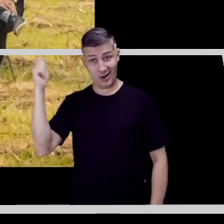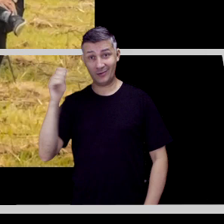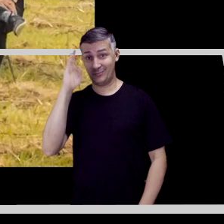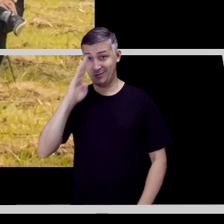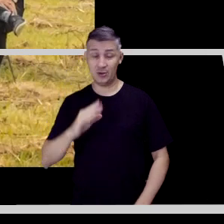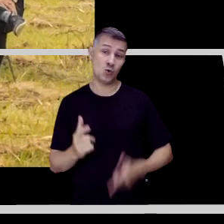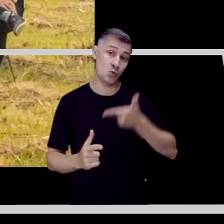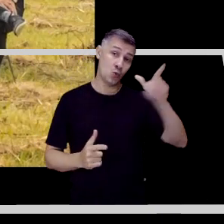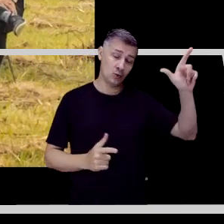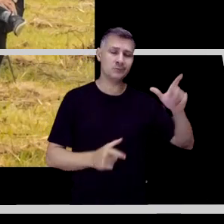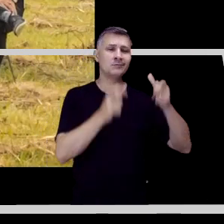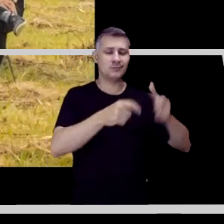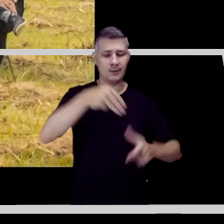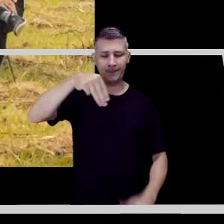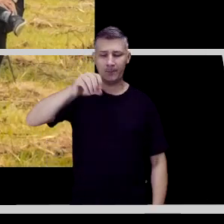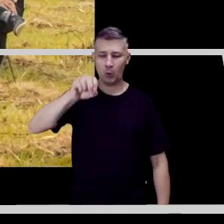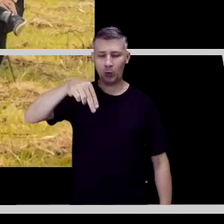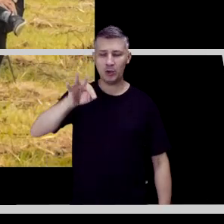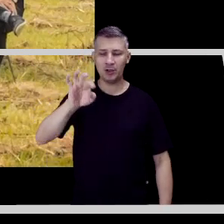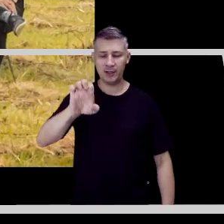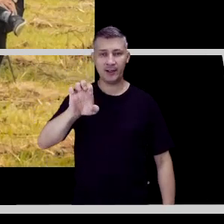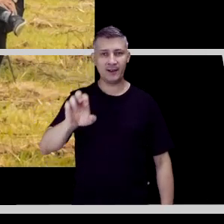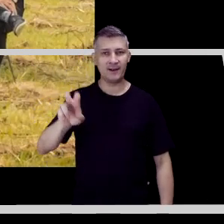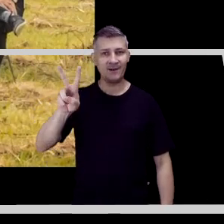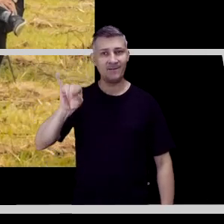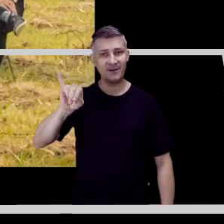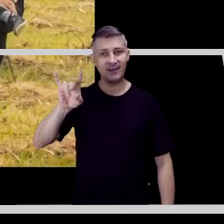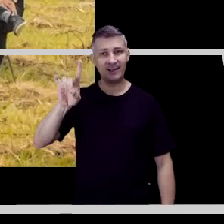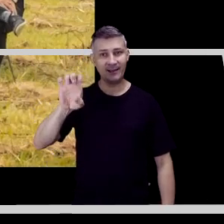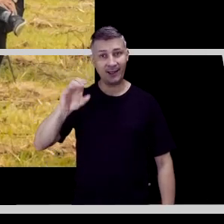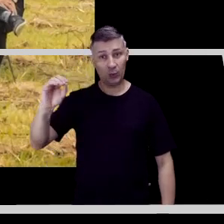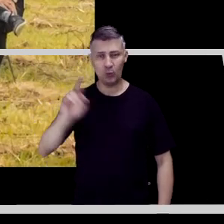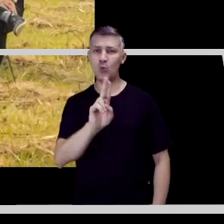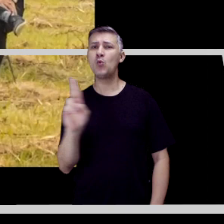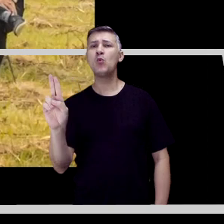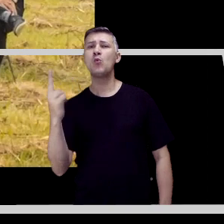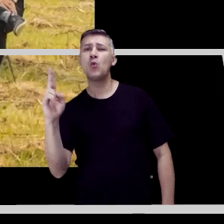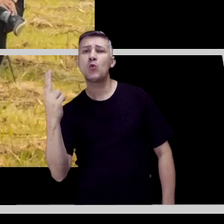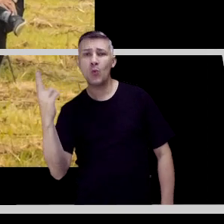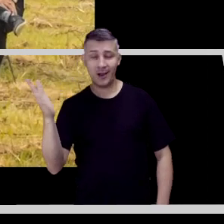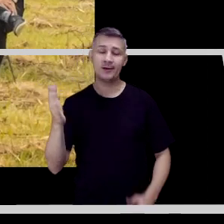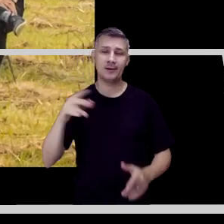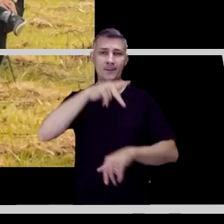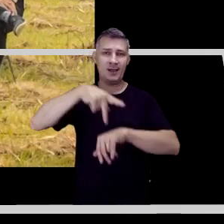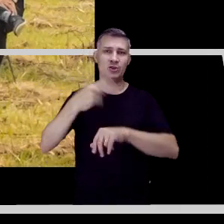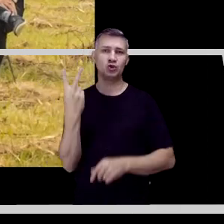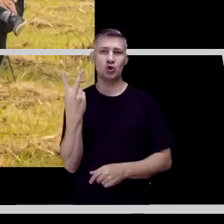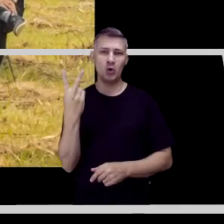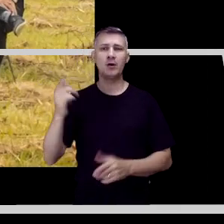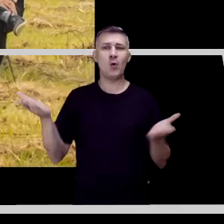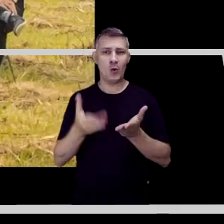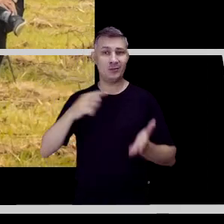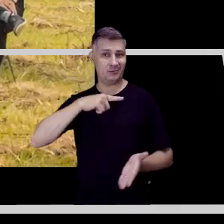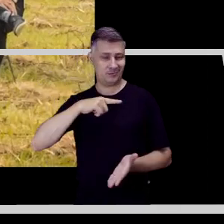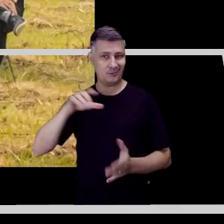Sul, no Brasil, e outro em Montevidéu. Então, desde o início, assim, já teve equipe separada entre dois países. Hoje nós